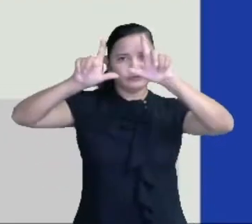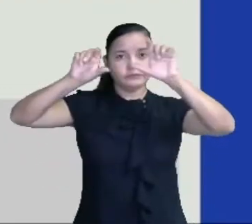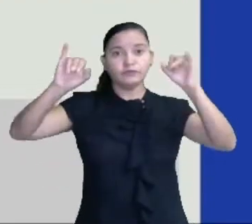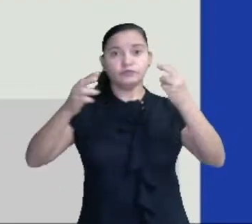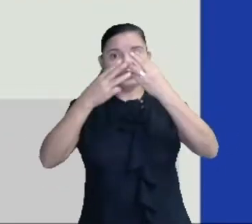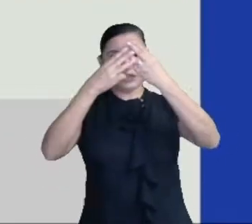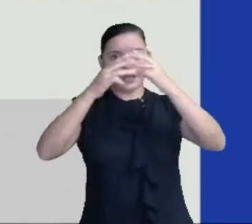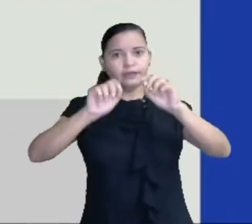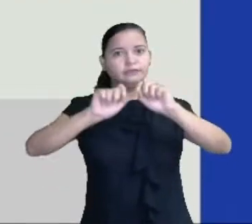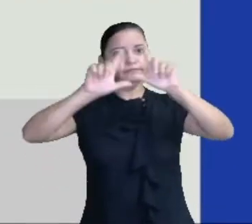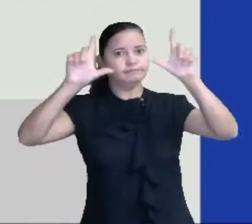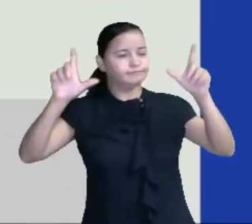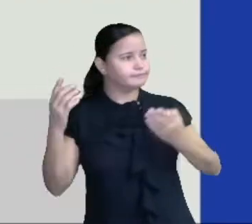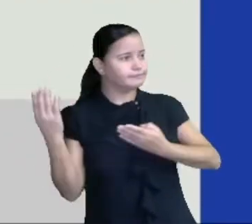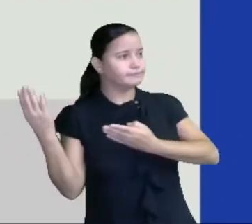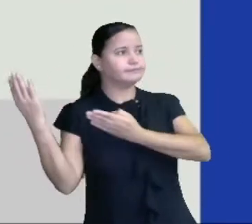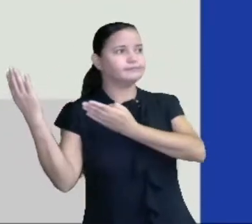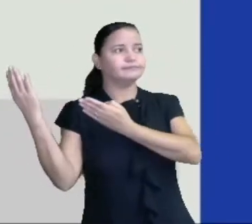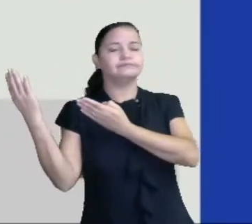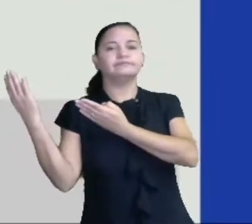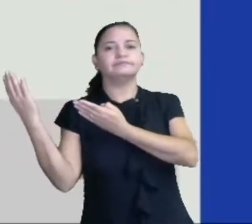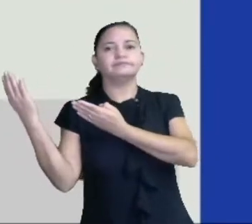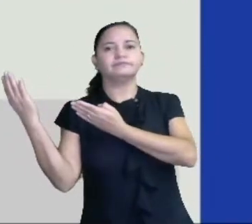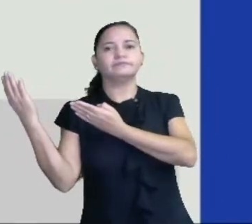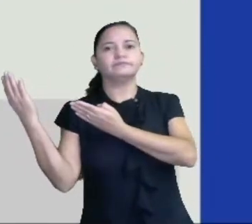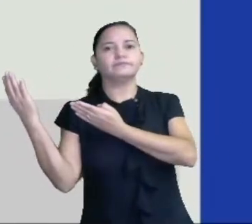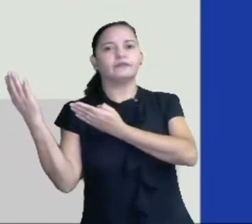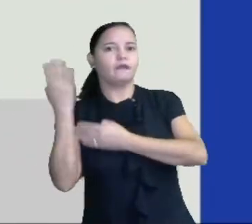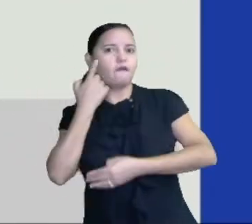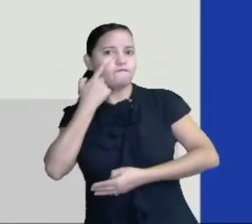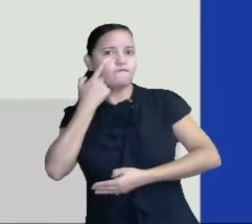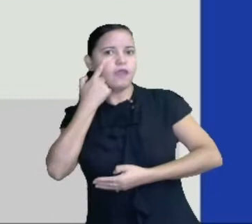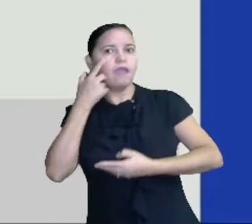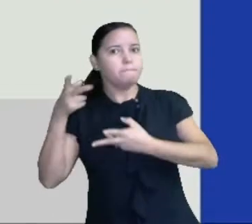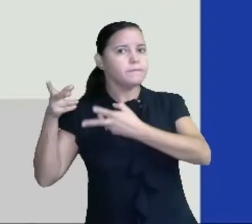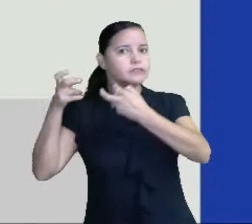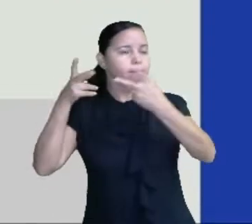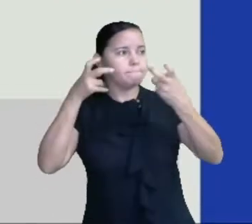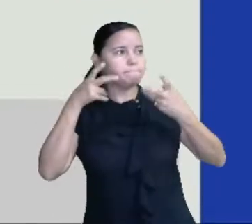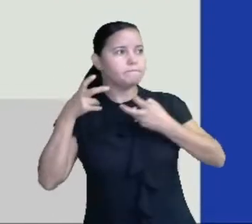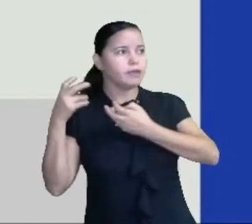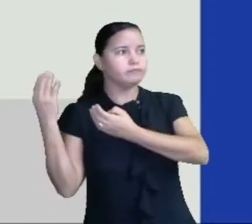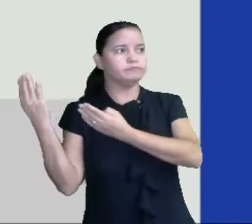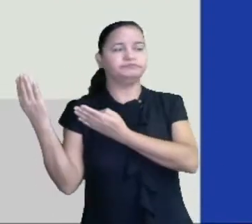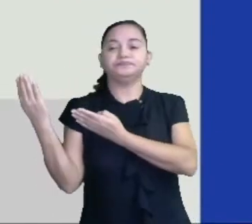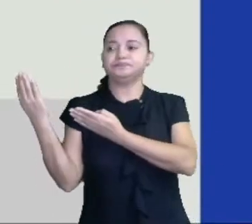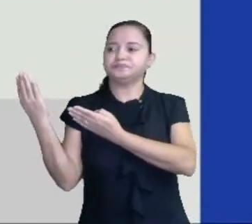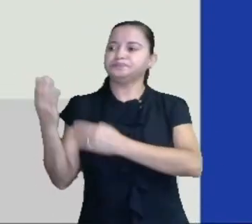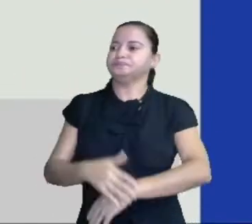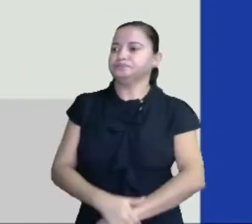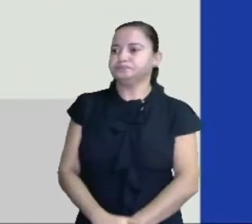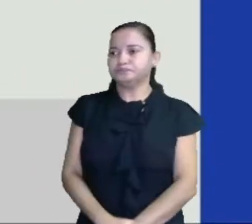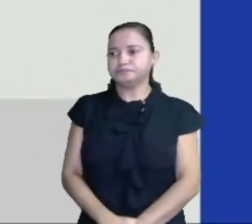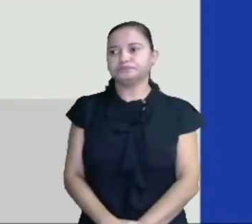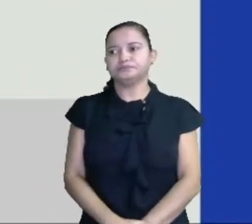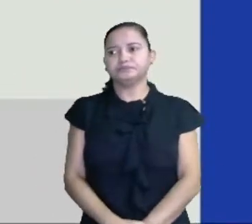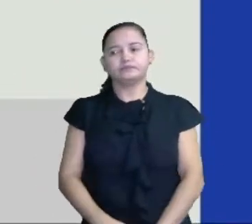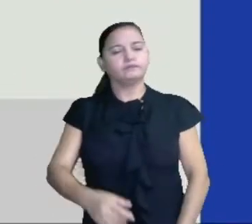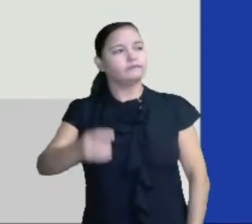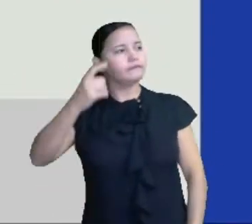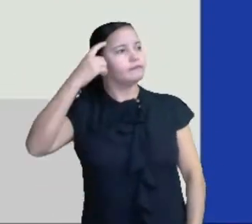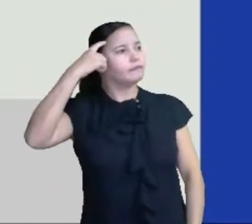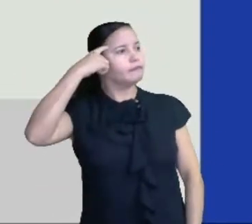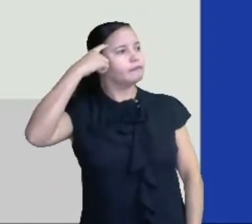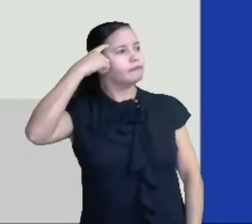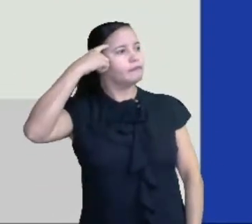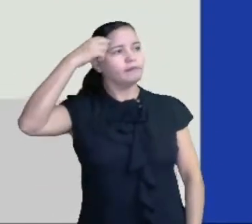nasce a informação, né? Que está aí em figurado como uma lâmpada e um cérebro,